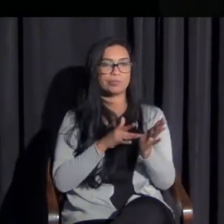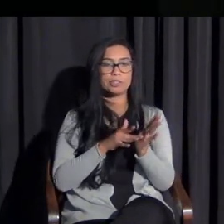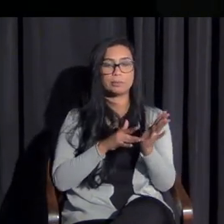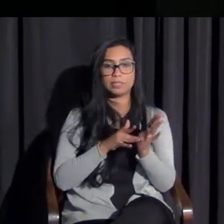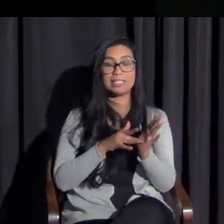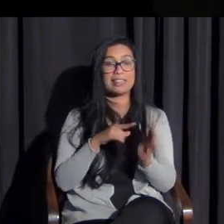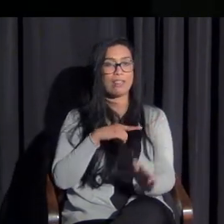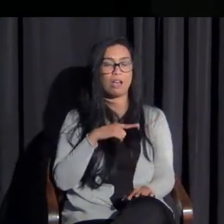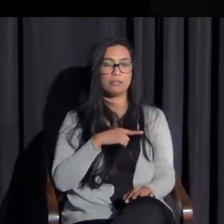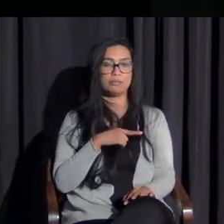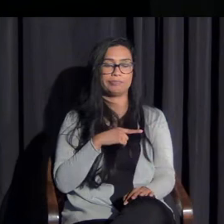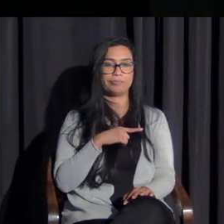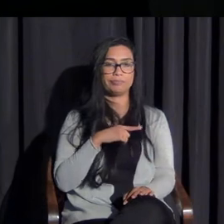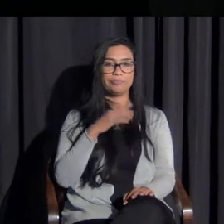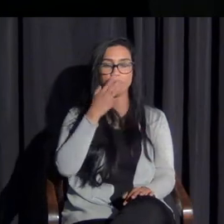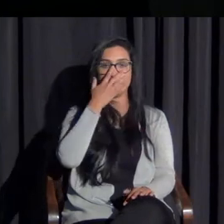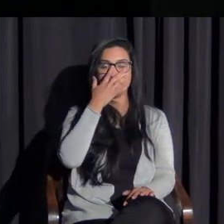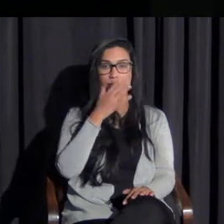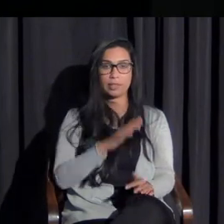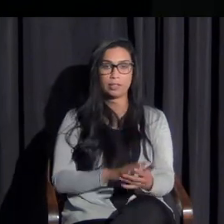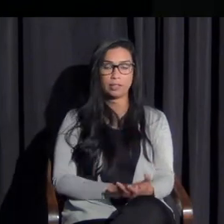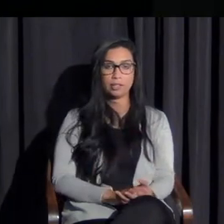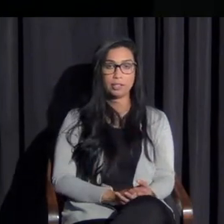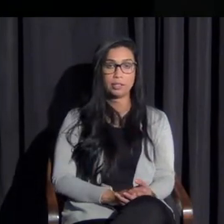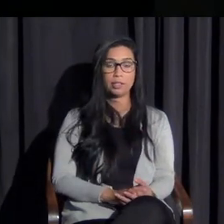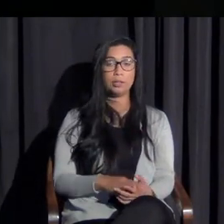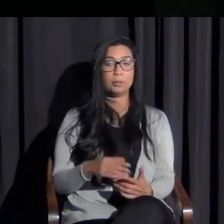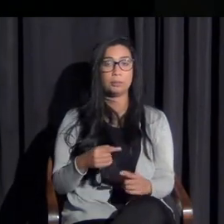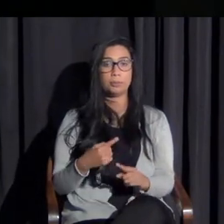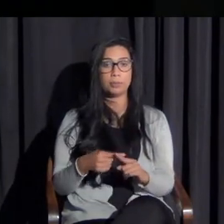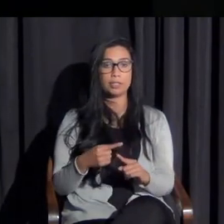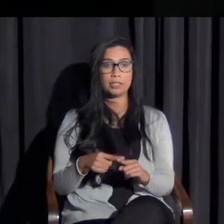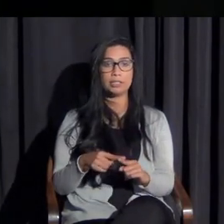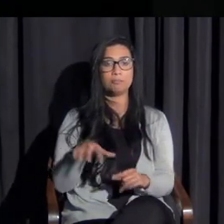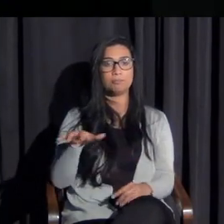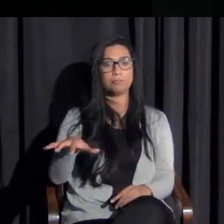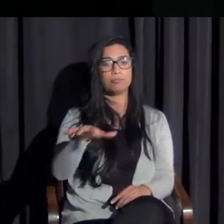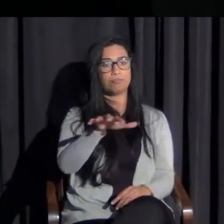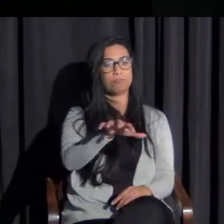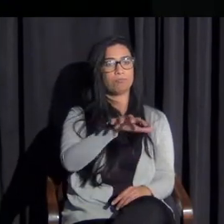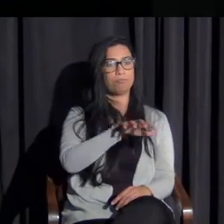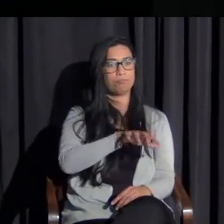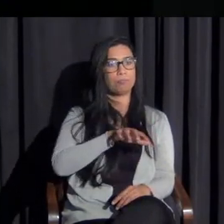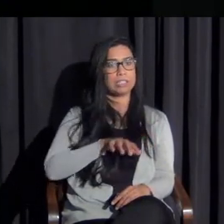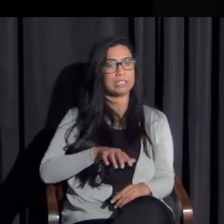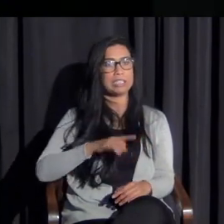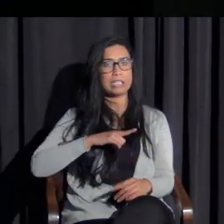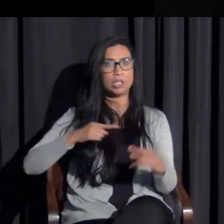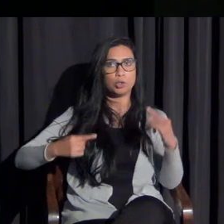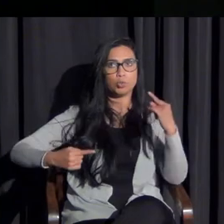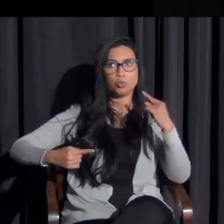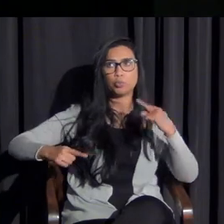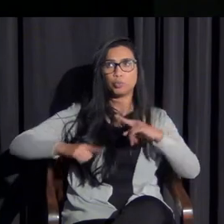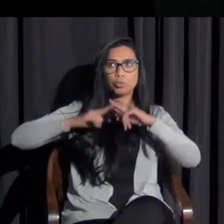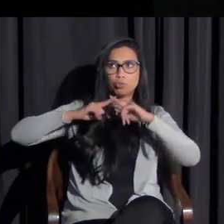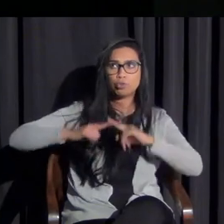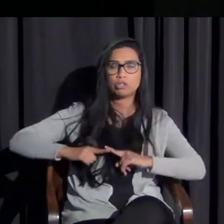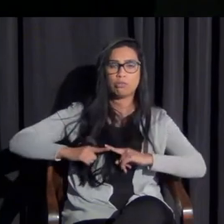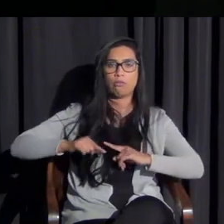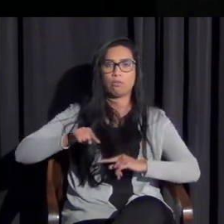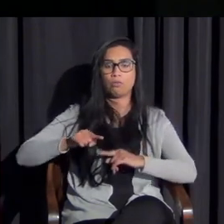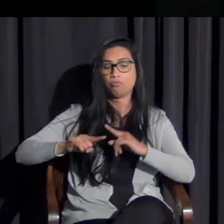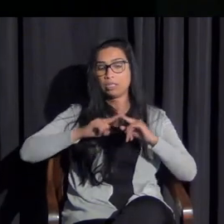gente, nessas disputas, Ana Fanny, Alessandra e Carlos, enfim, nas disputas territoriais, né, em que o mercado,